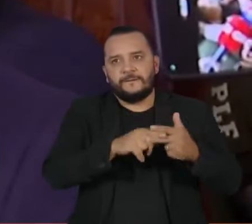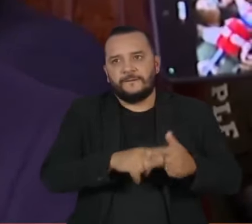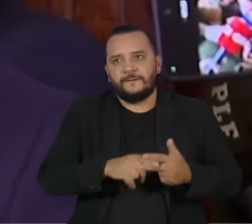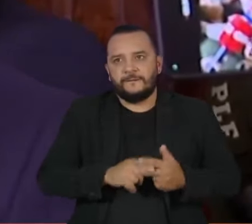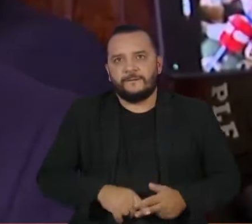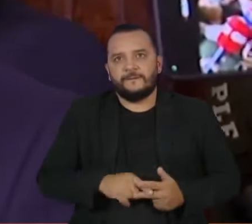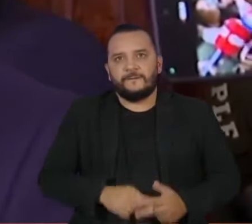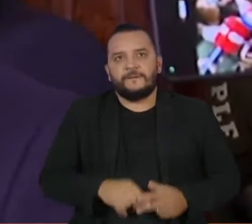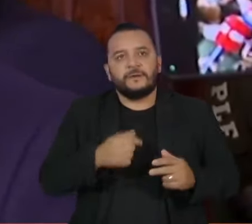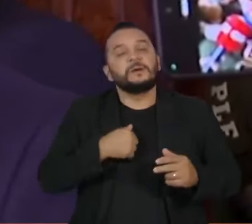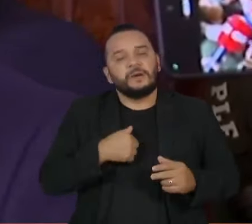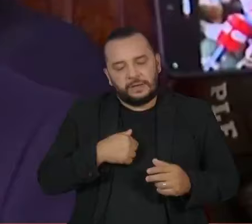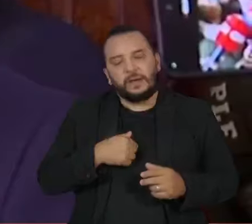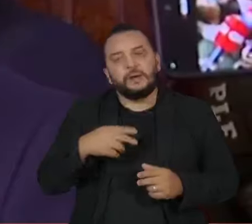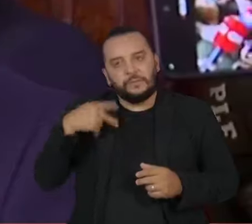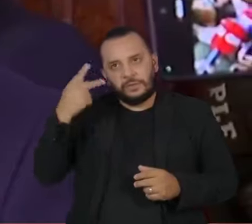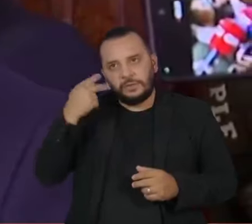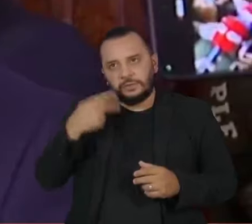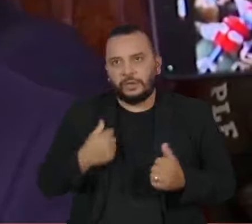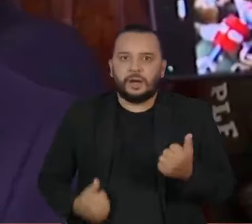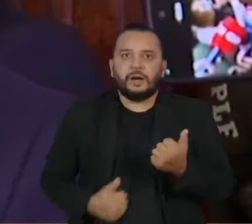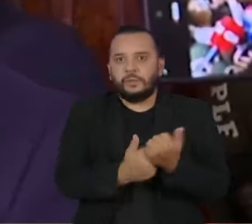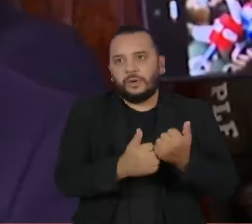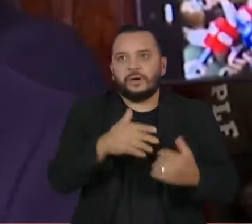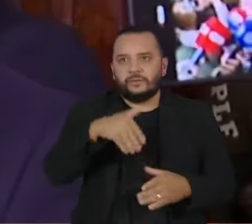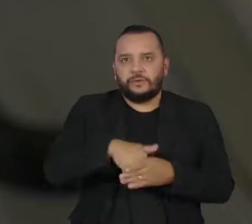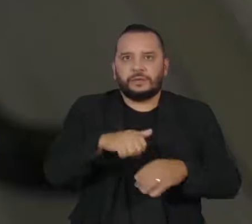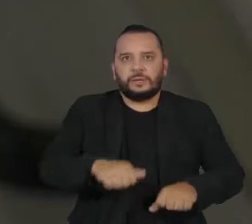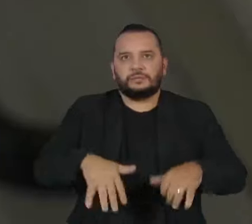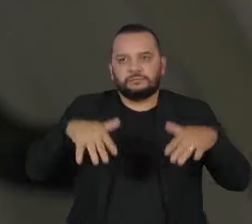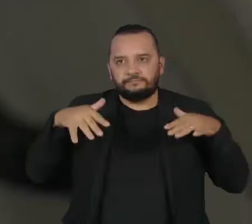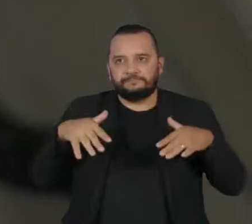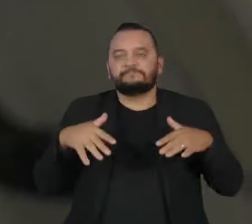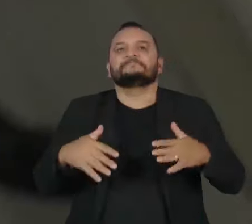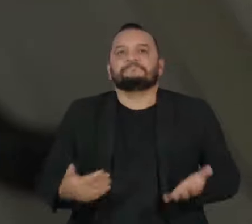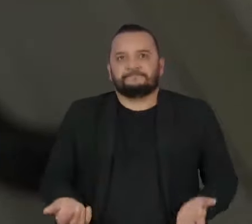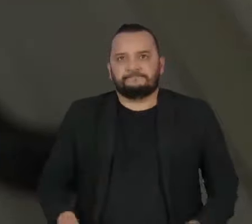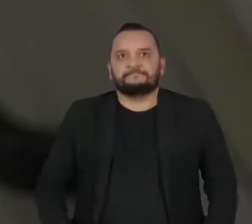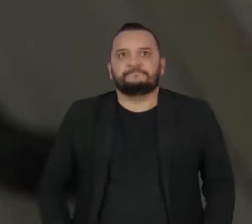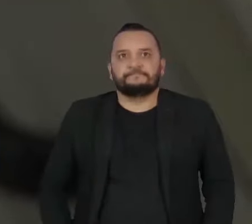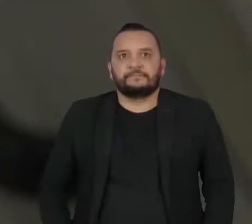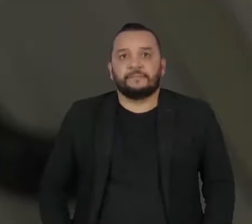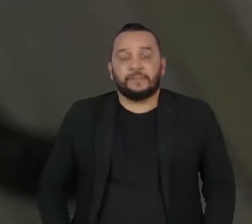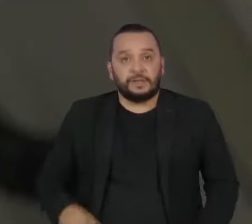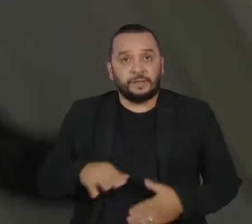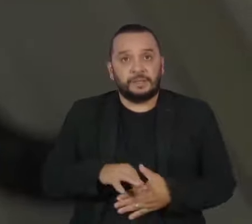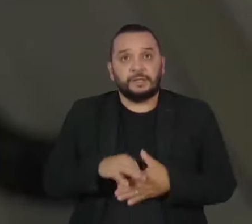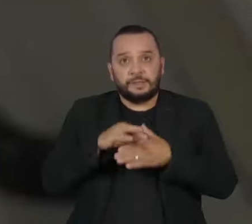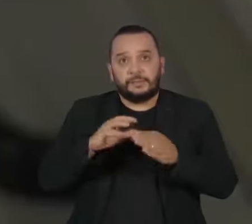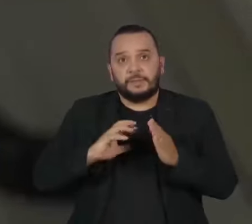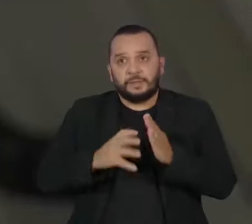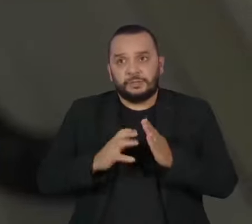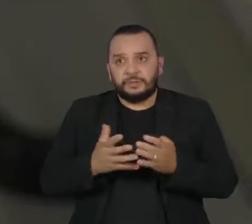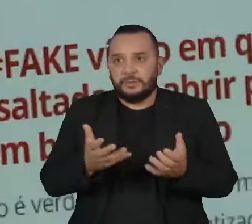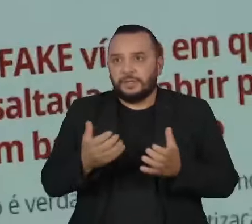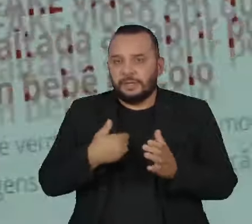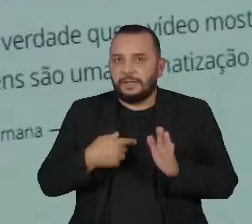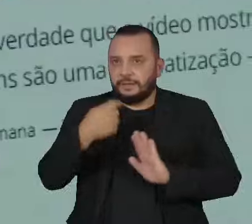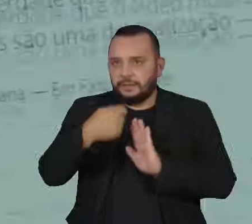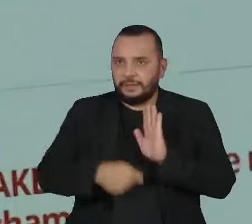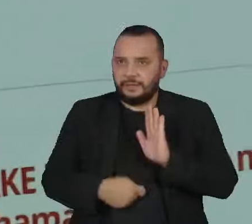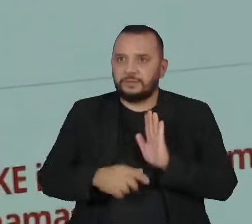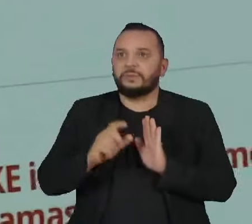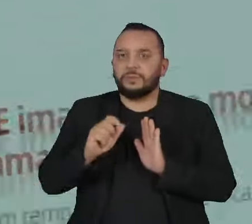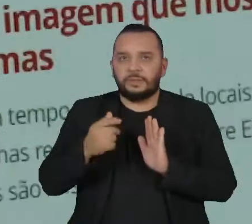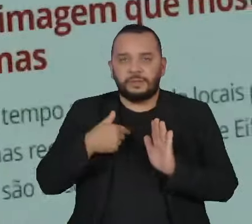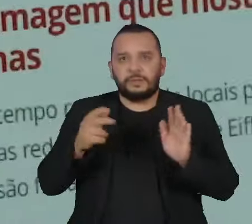apoio parlamentar paraa votação com maioria no plenário da câmara a intenção de líderes partidários é que o texto se expanda para além